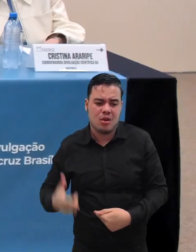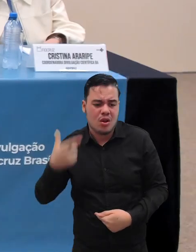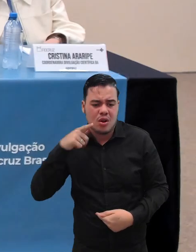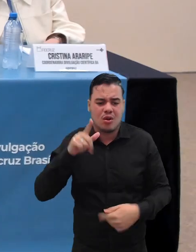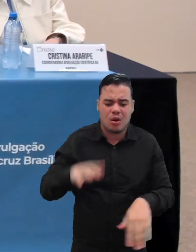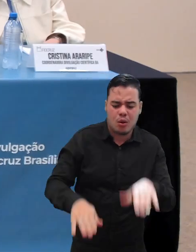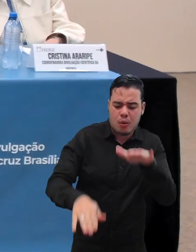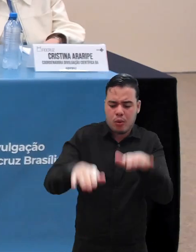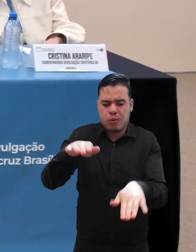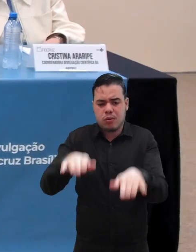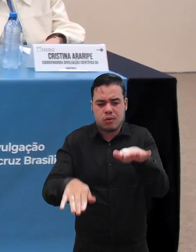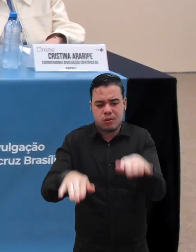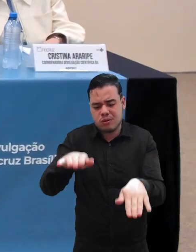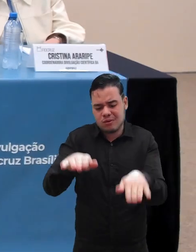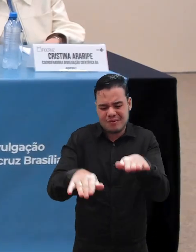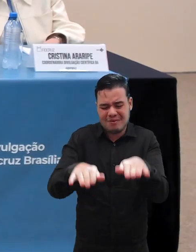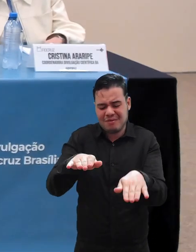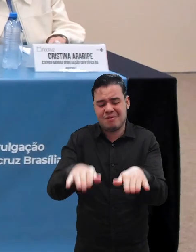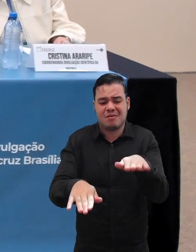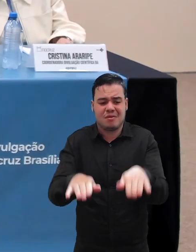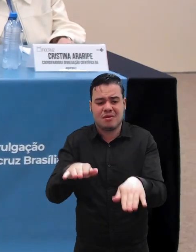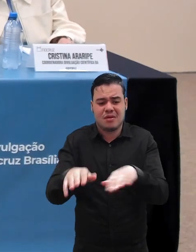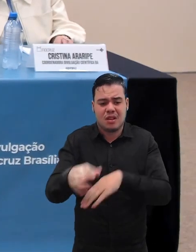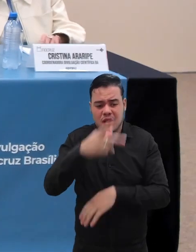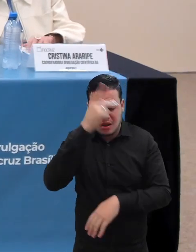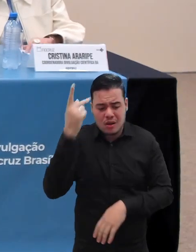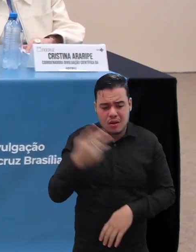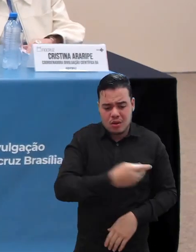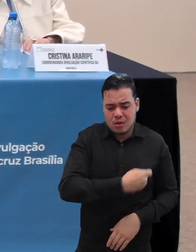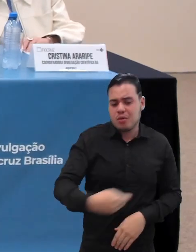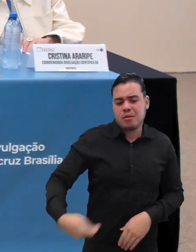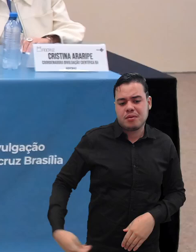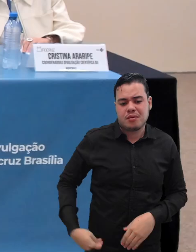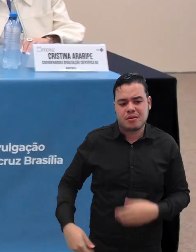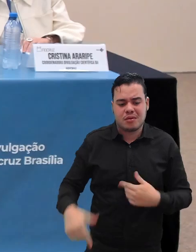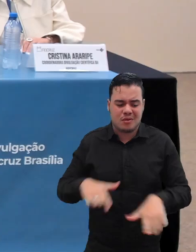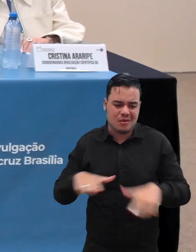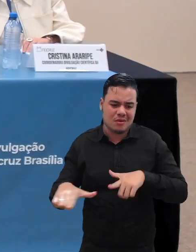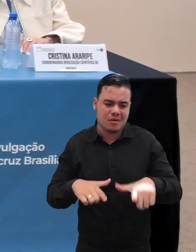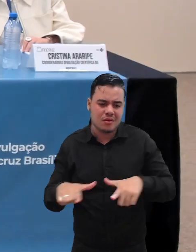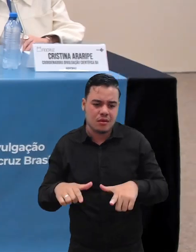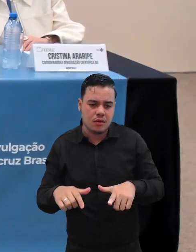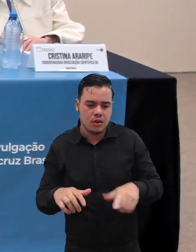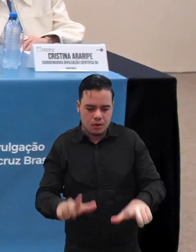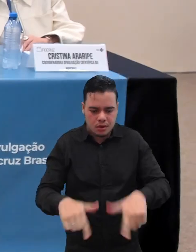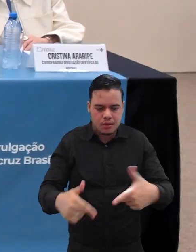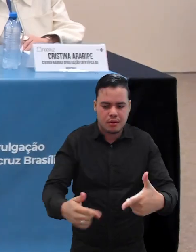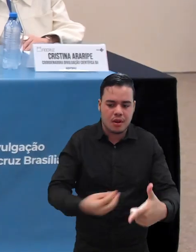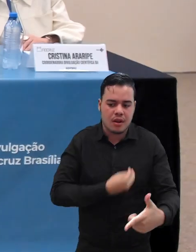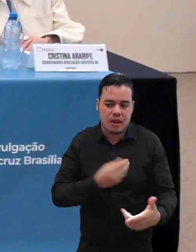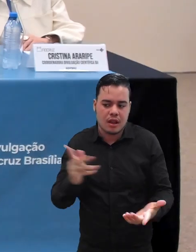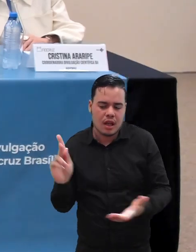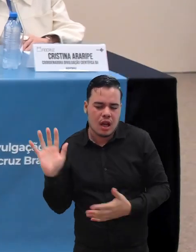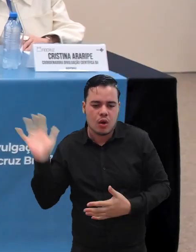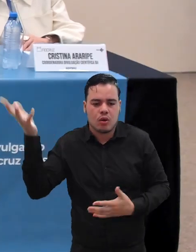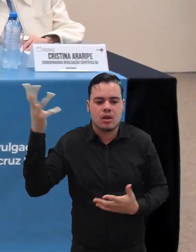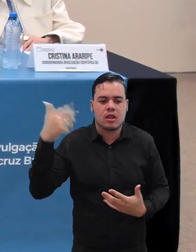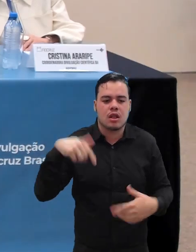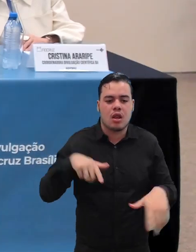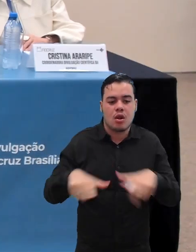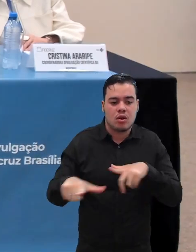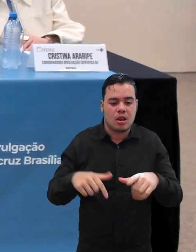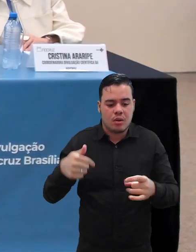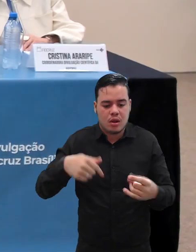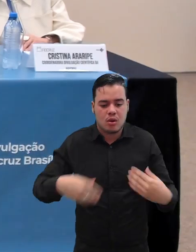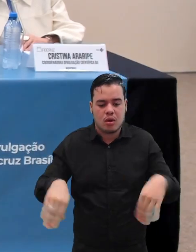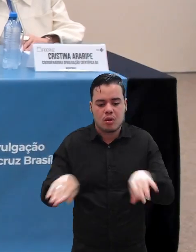trabalho dos próprios servidores que estão à disposição para realizar um trabalho tão essencial como é o da